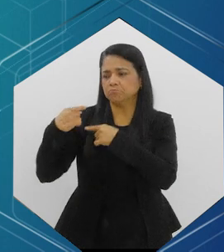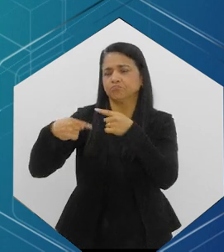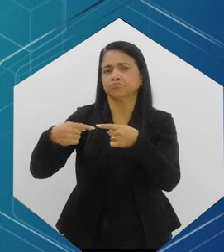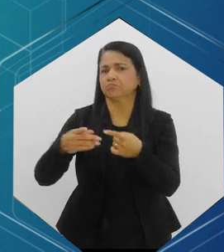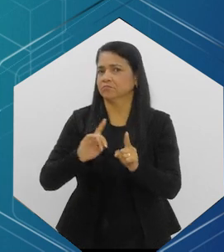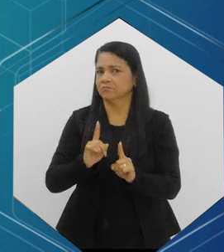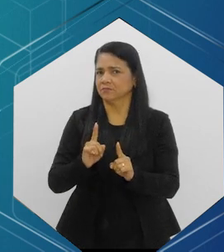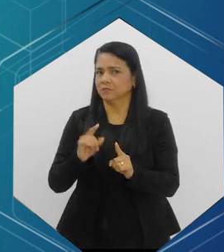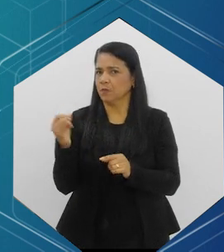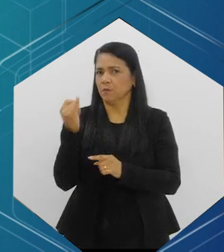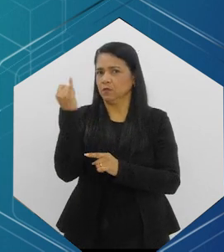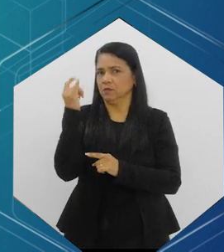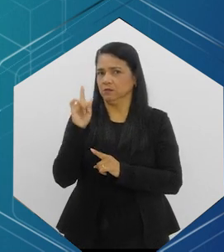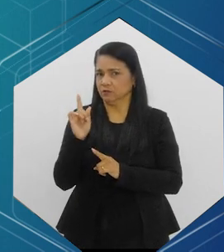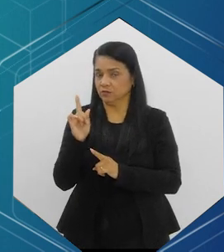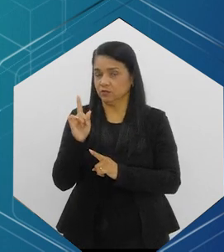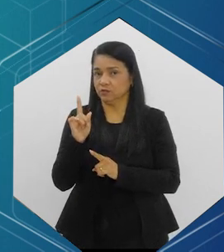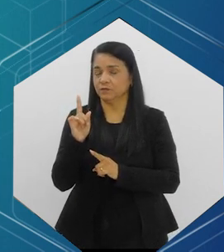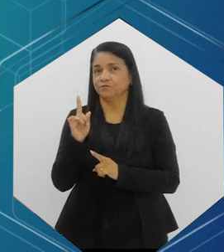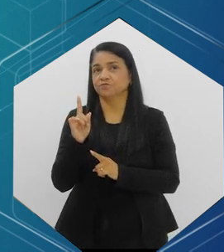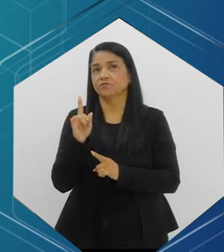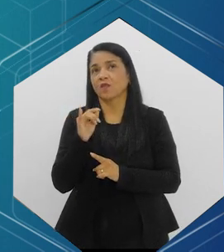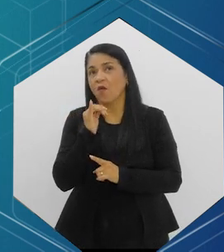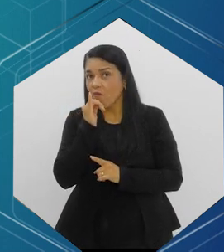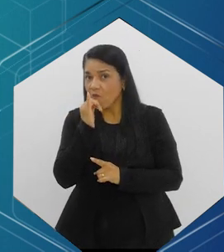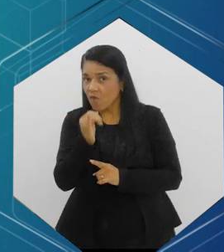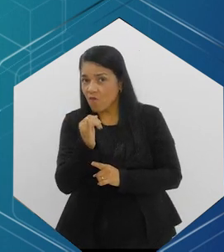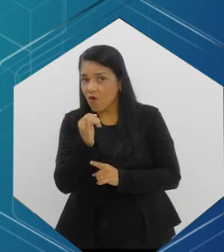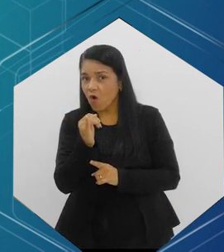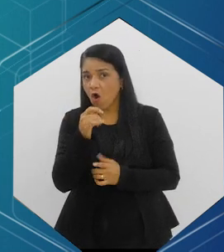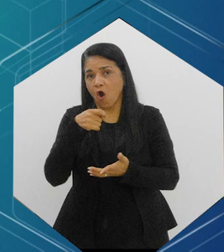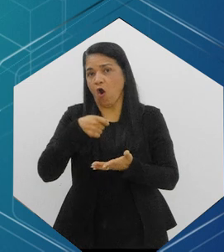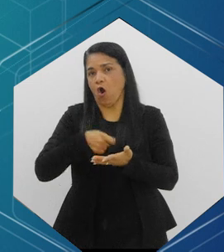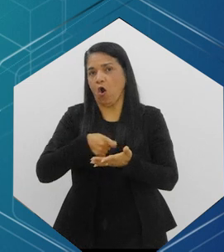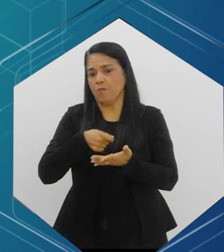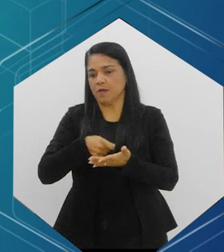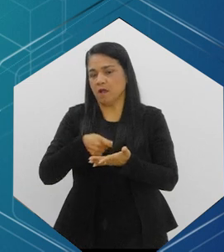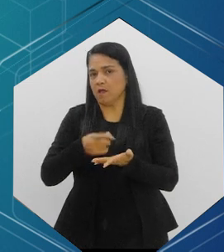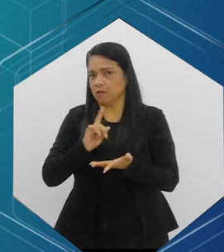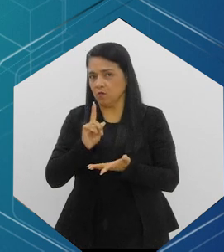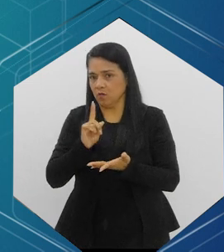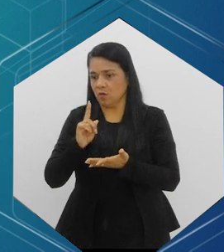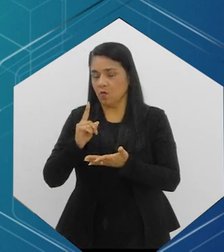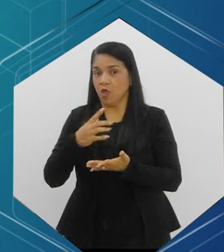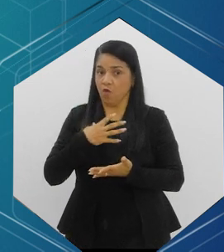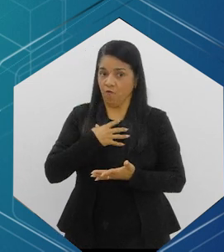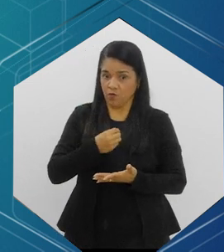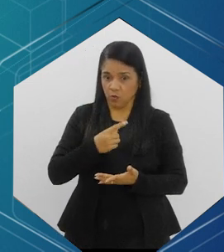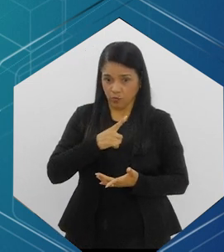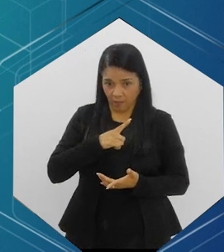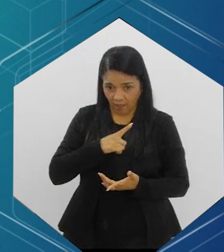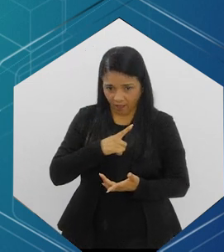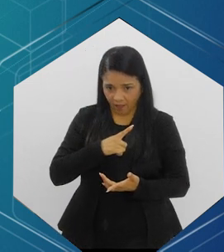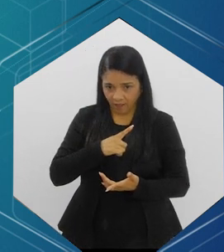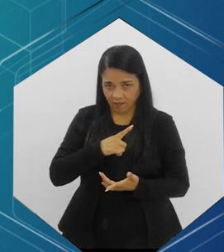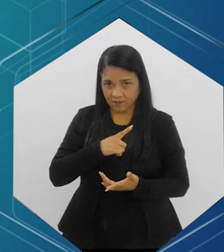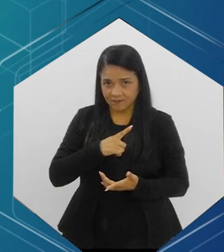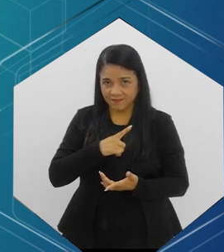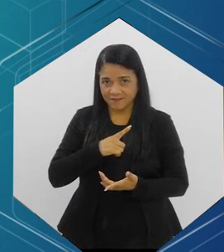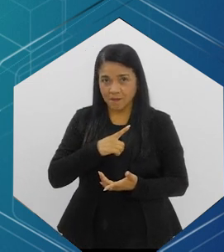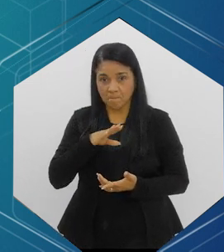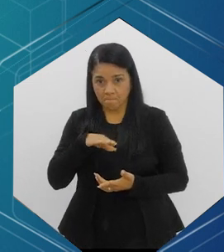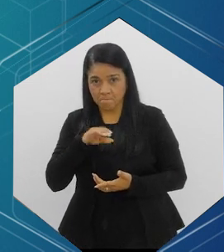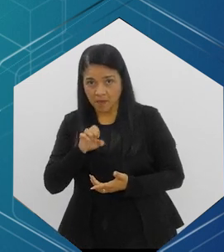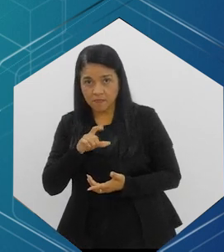viés familiar importante. Não é, o que eu quero dizer é que não é obrigatório. Você tem, seu filho vai ter.